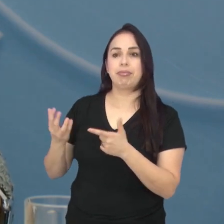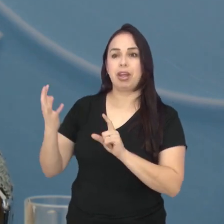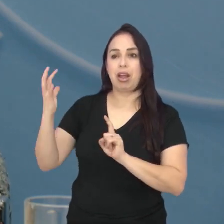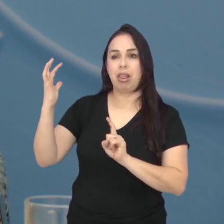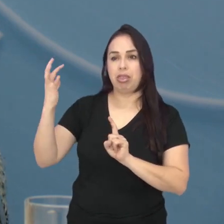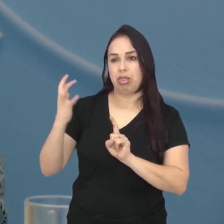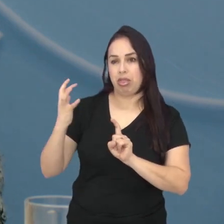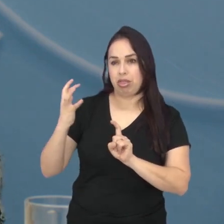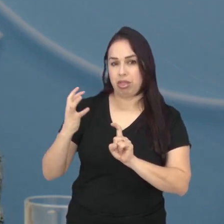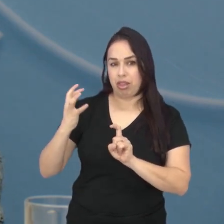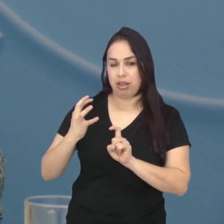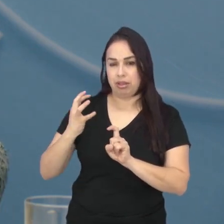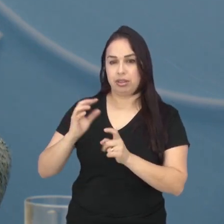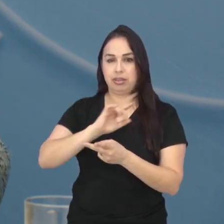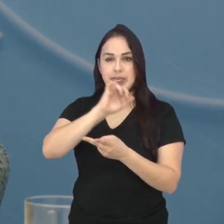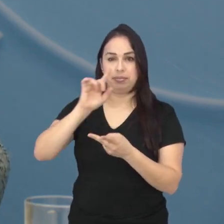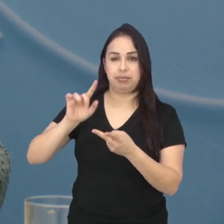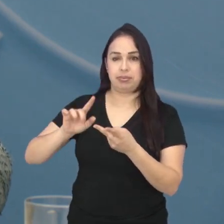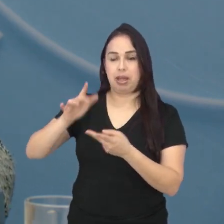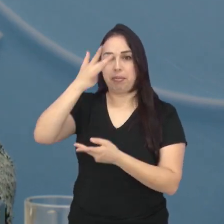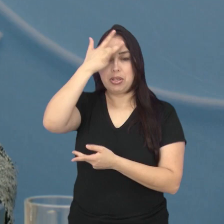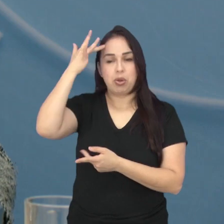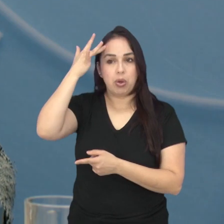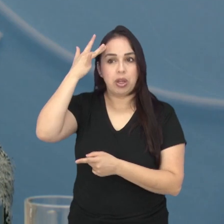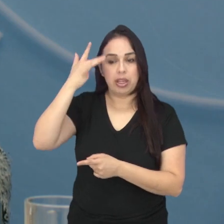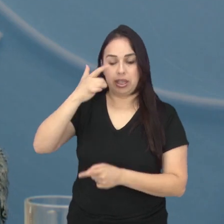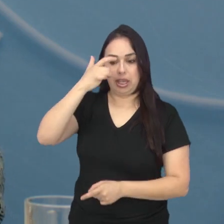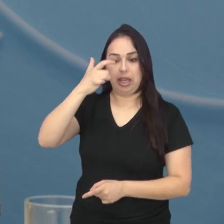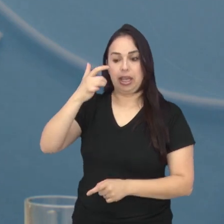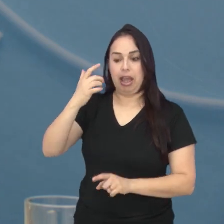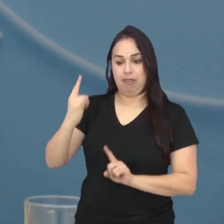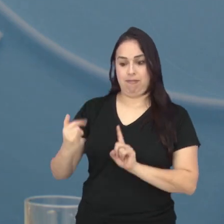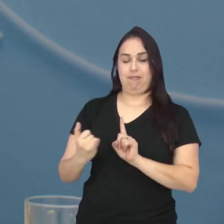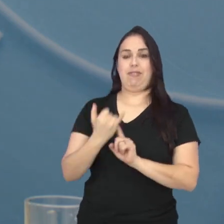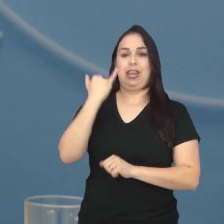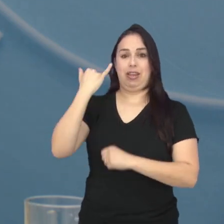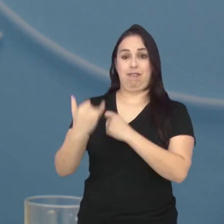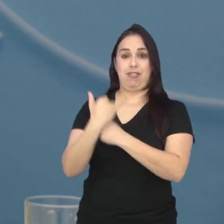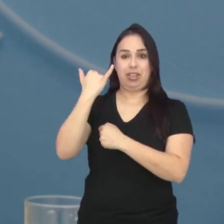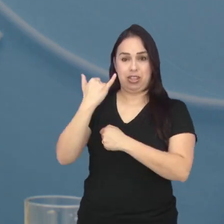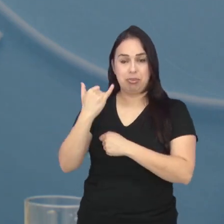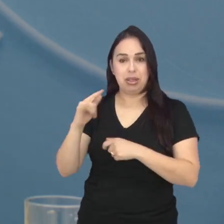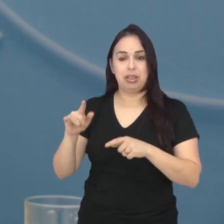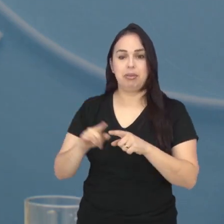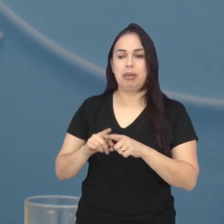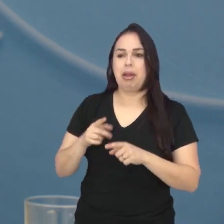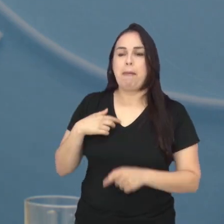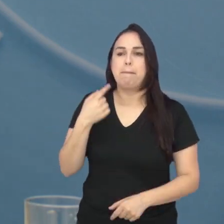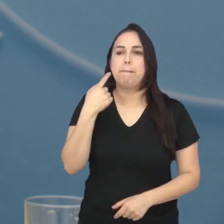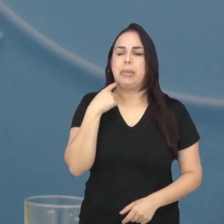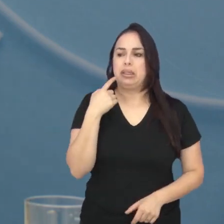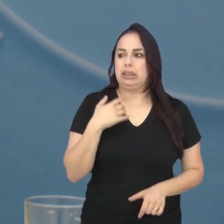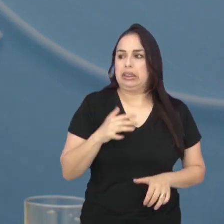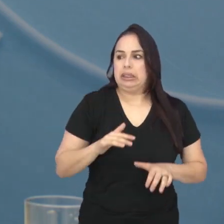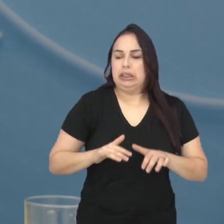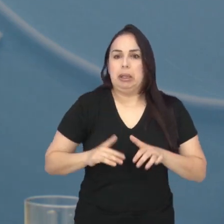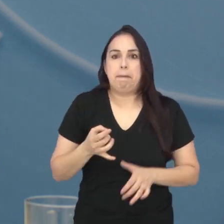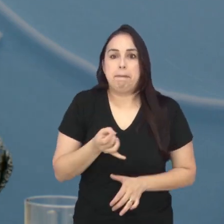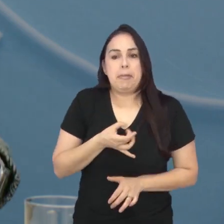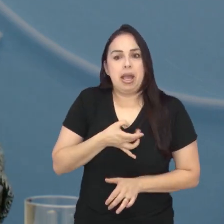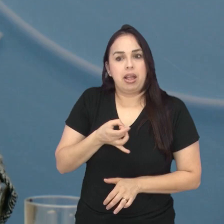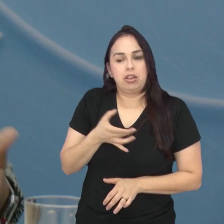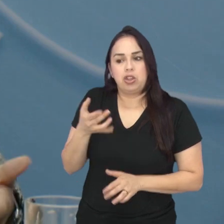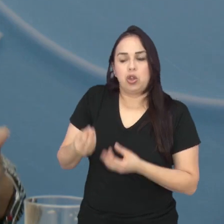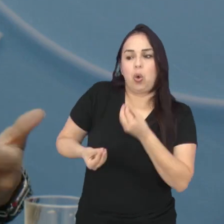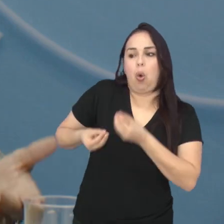diminui o outro. A pessoa que é vítima de um relacionamento assim, ela é uma pessoa que constantemente está pisando em ovos, porque ela está sempre com medo